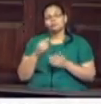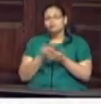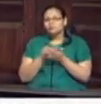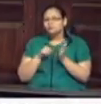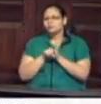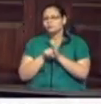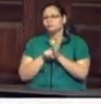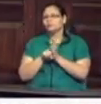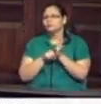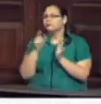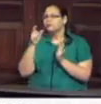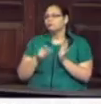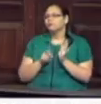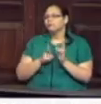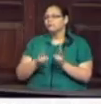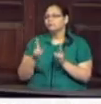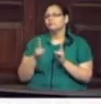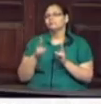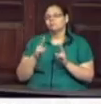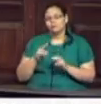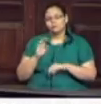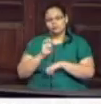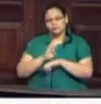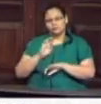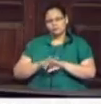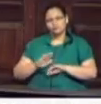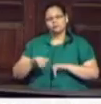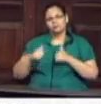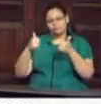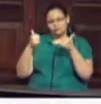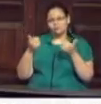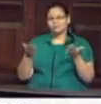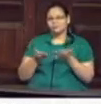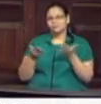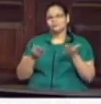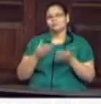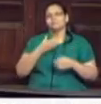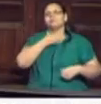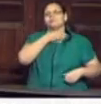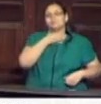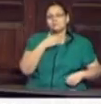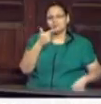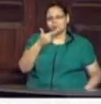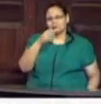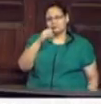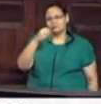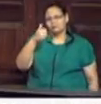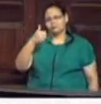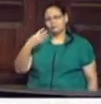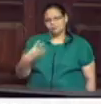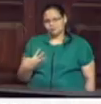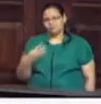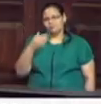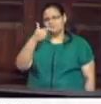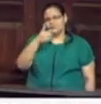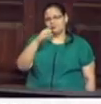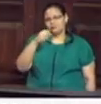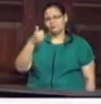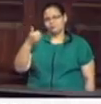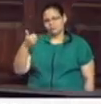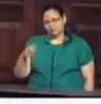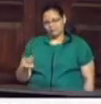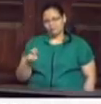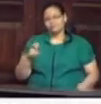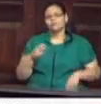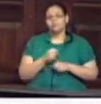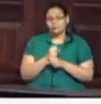o Estado possa melhorar, e principalmente agora na crise 2014, 2015 e esse ano. Então quero dizer aqui que eu